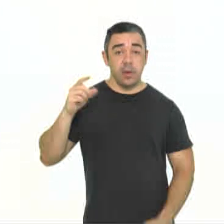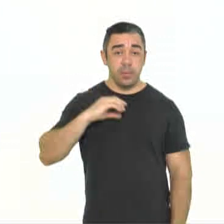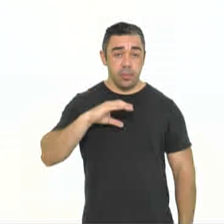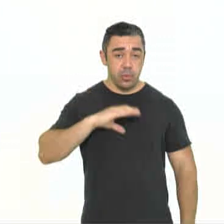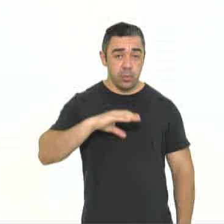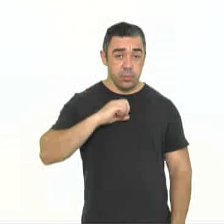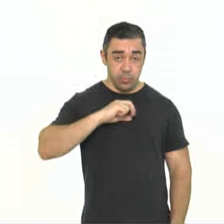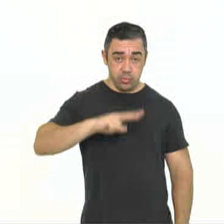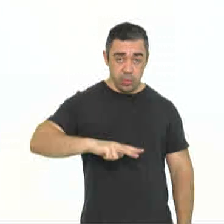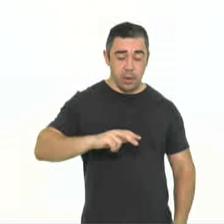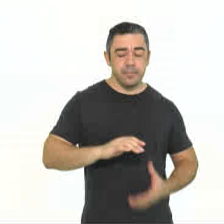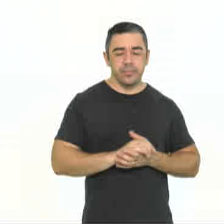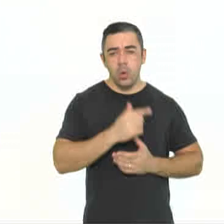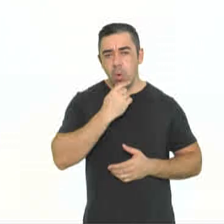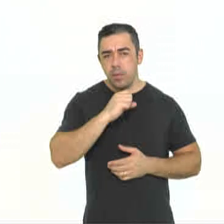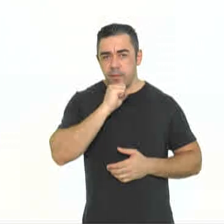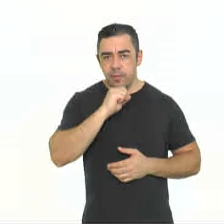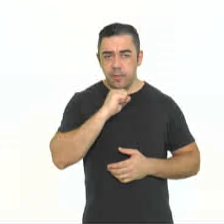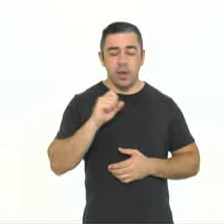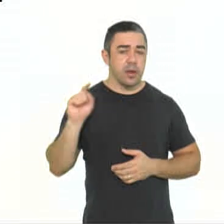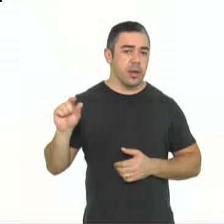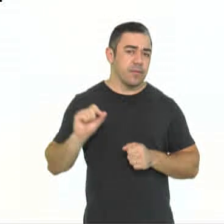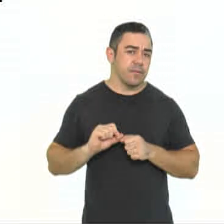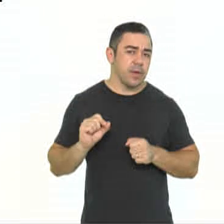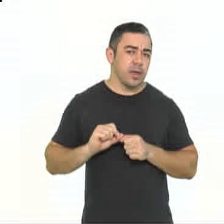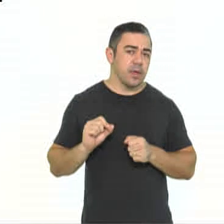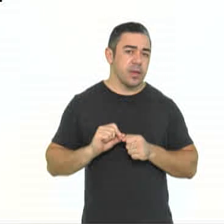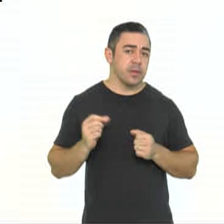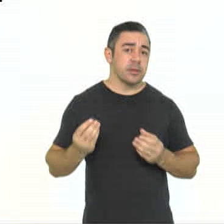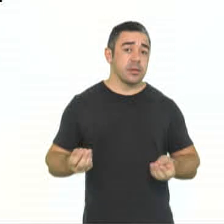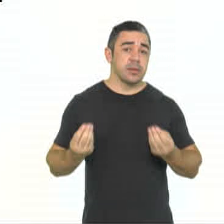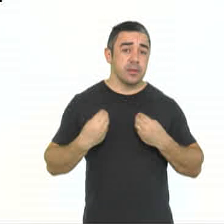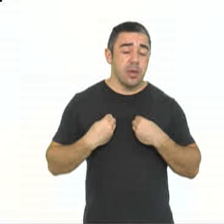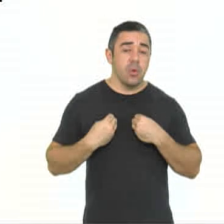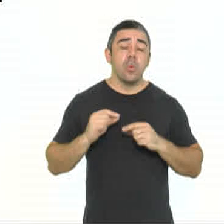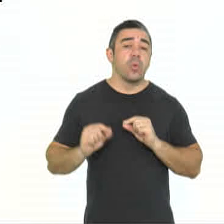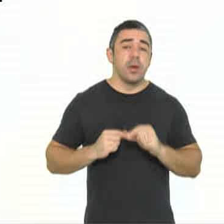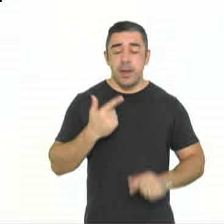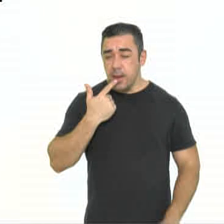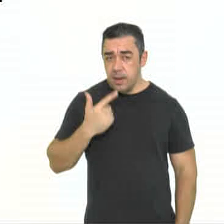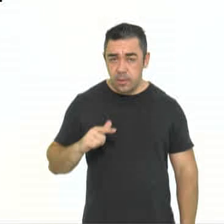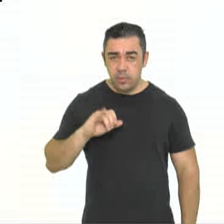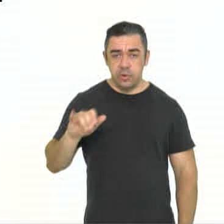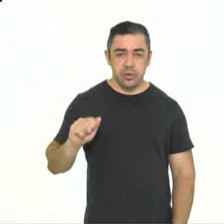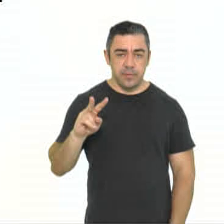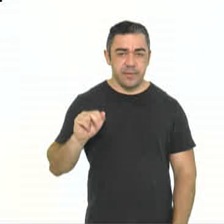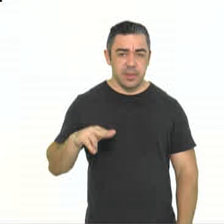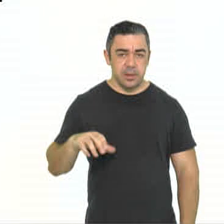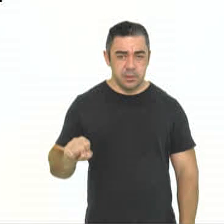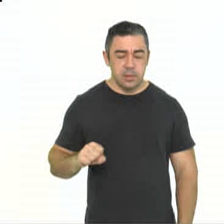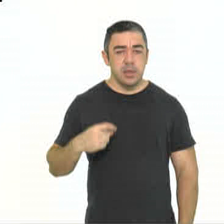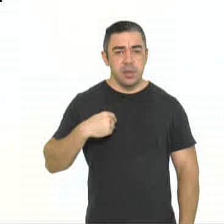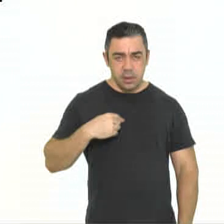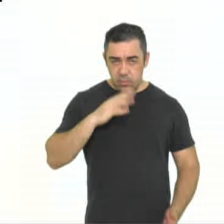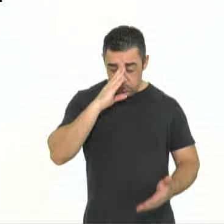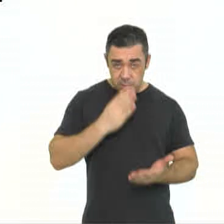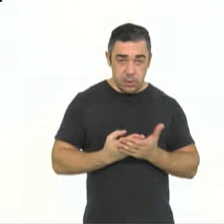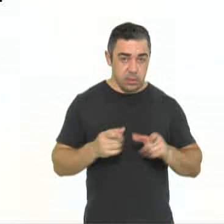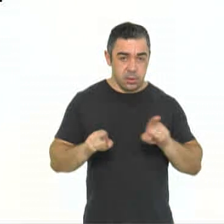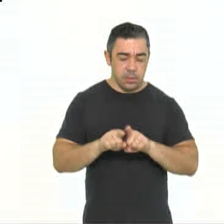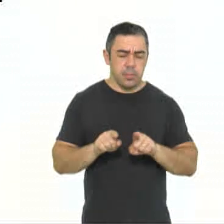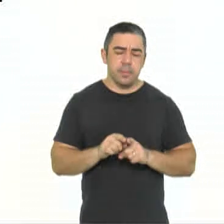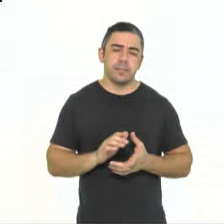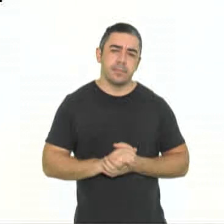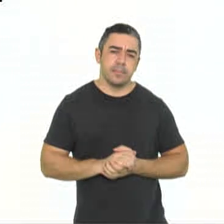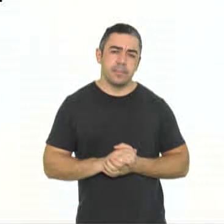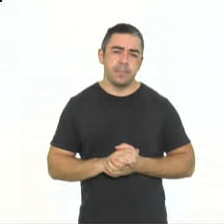bom velho atribuiu a coisa ao meu javanês, e eu estive quase a crê-lo também.